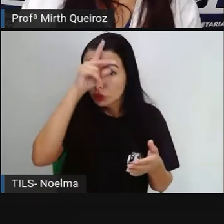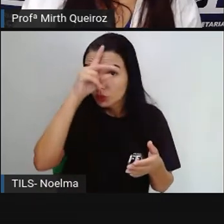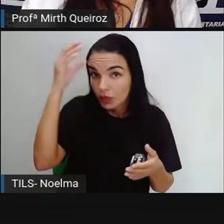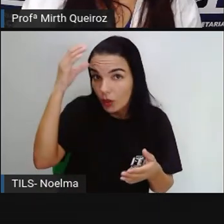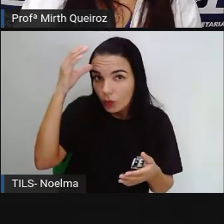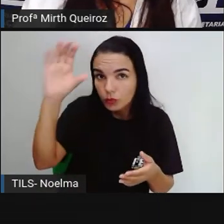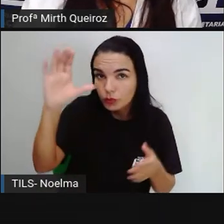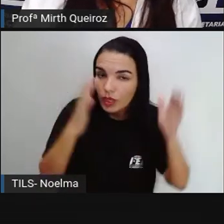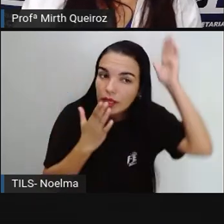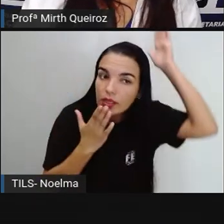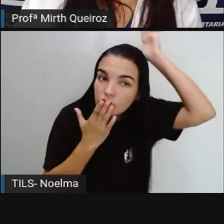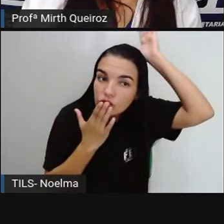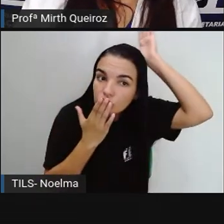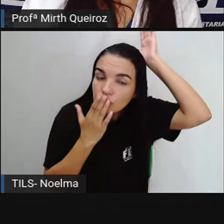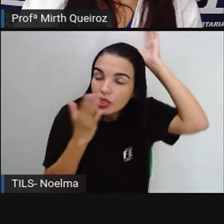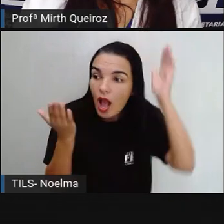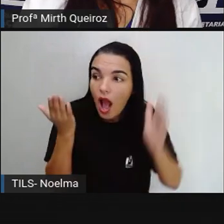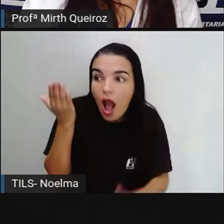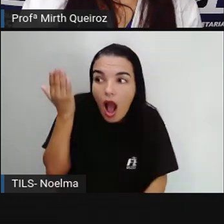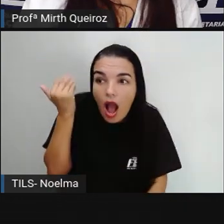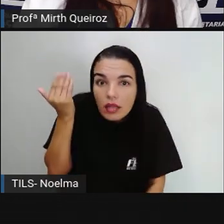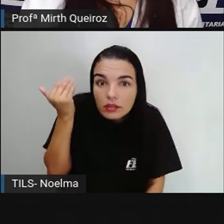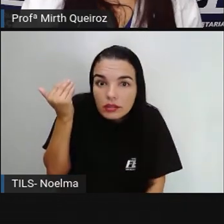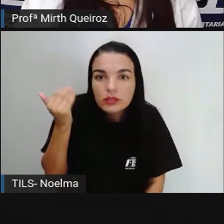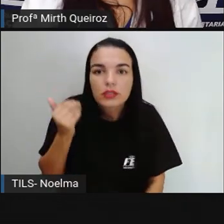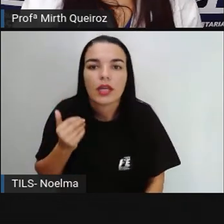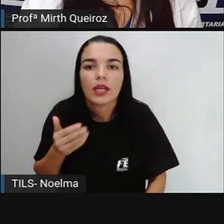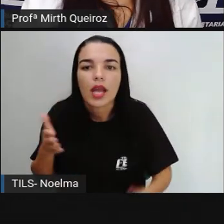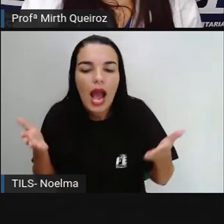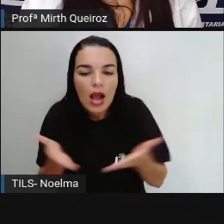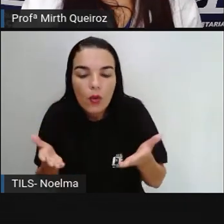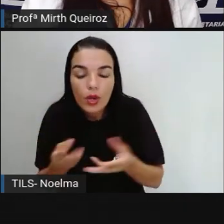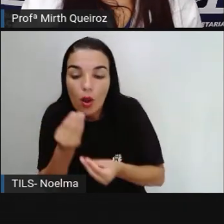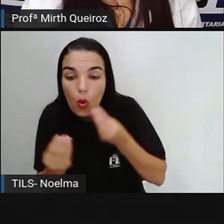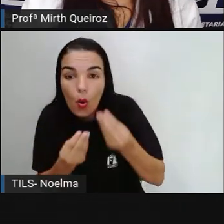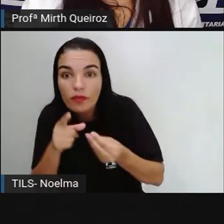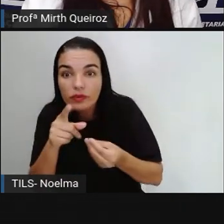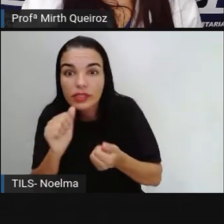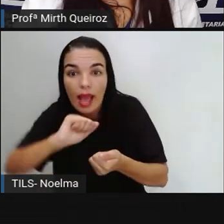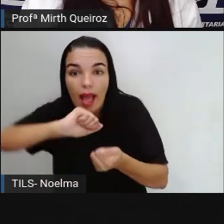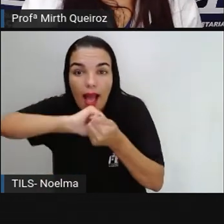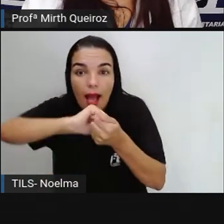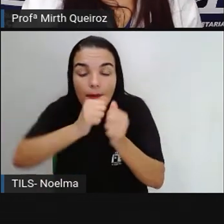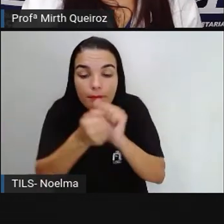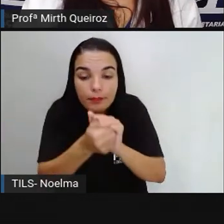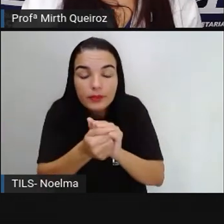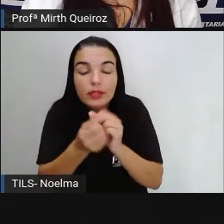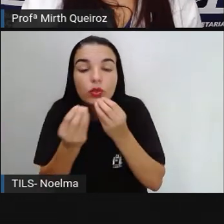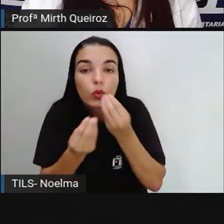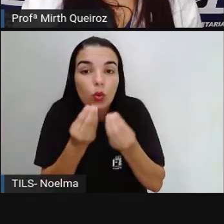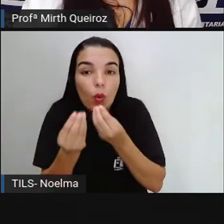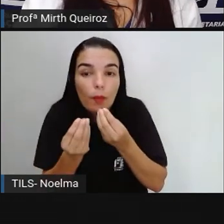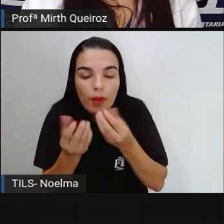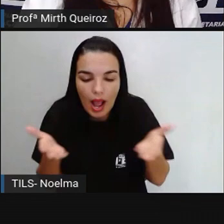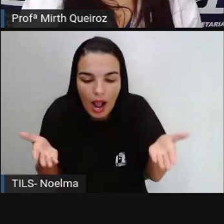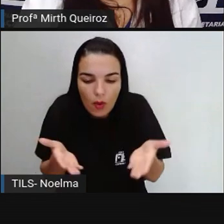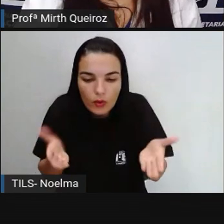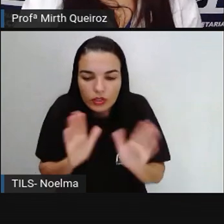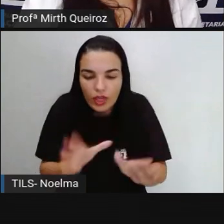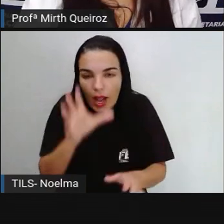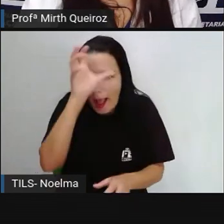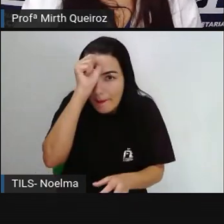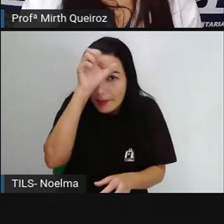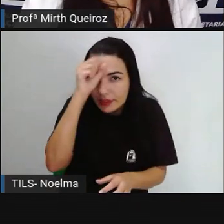cultura indígena antes, né? E como vocês irão abordá-los a partir de